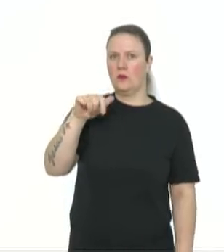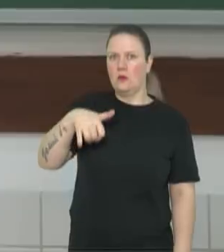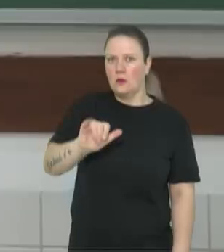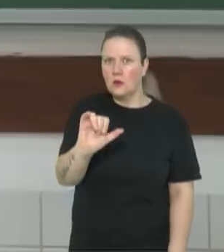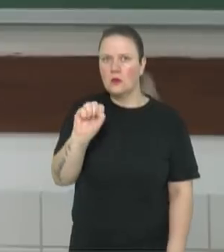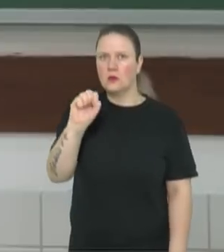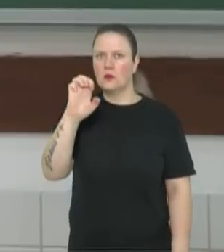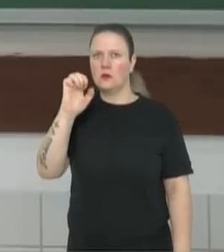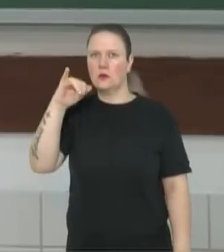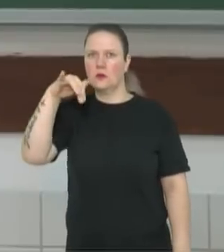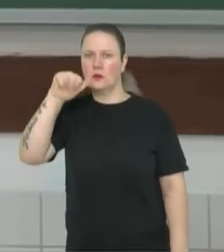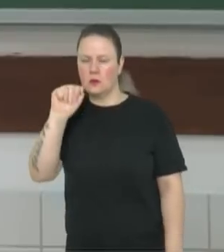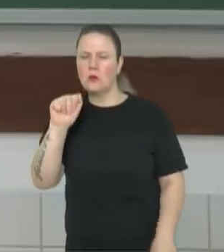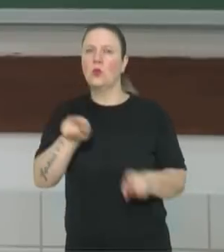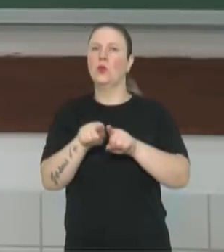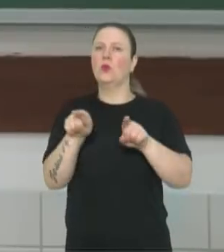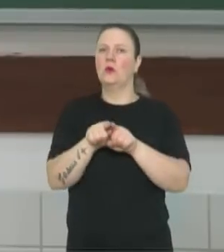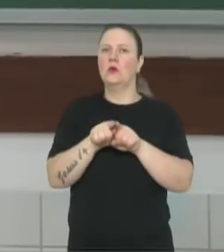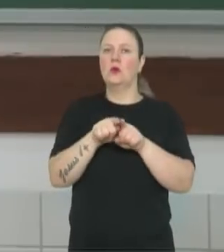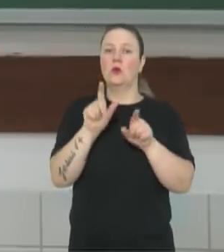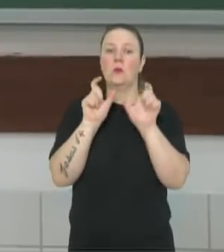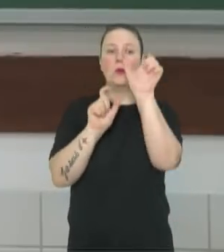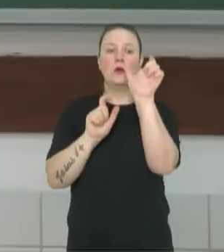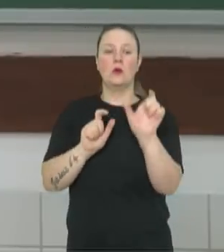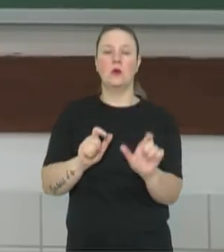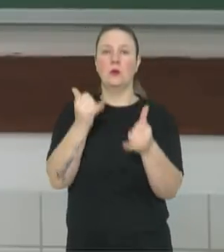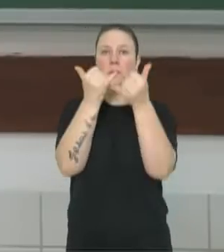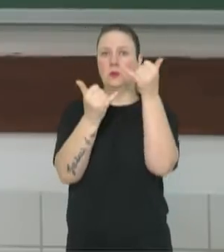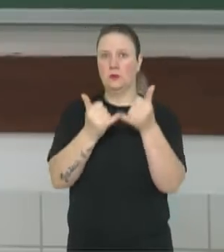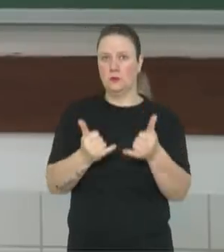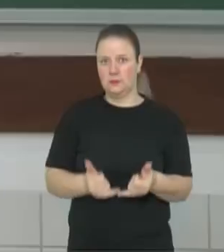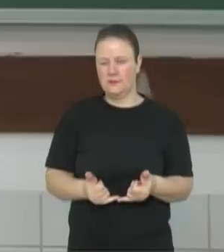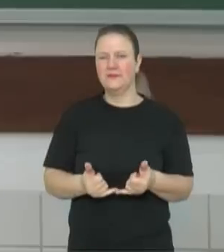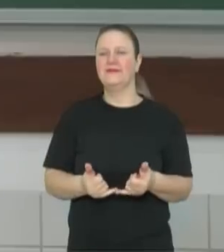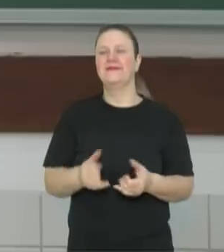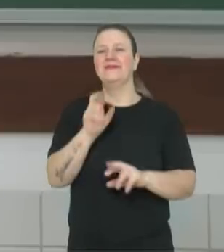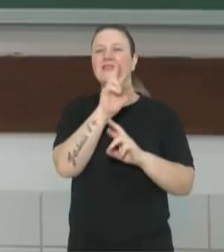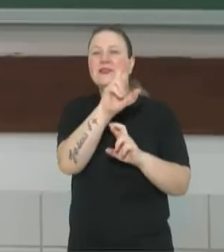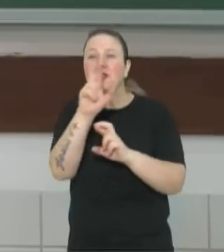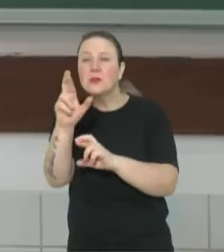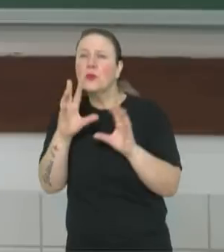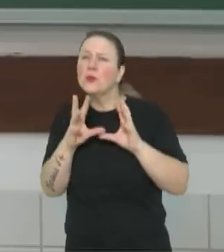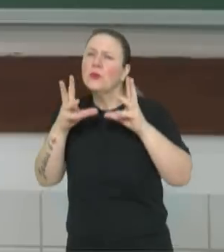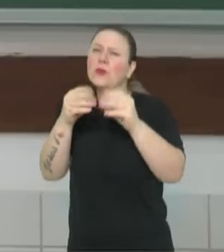têm mais de um sentido, mais de um uso, certo? Eu espero que você tenha